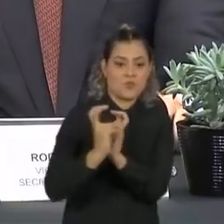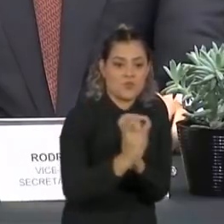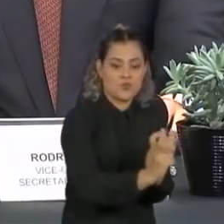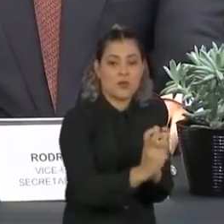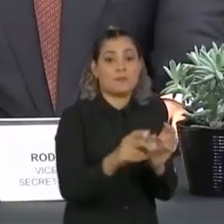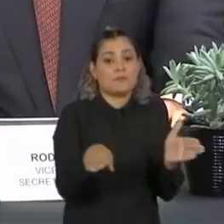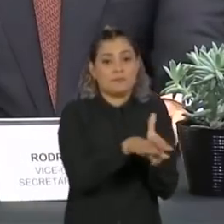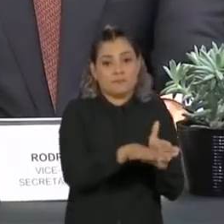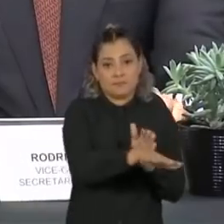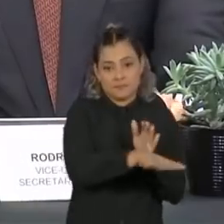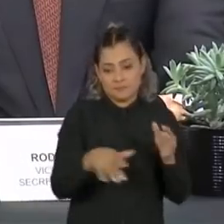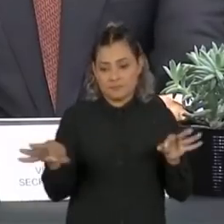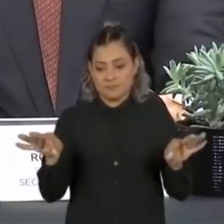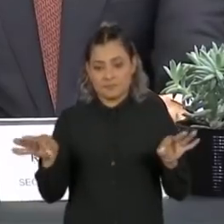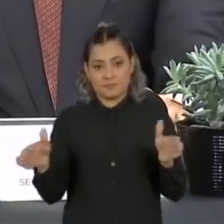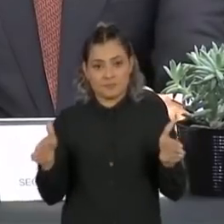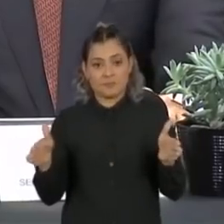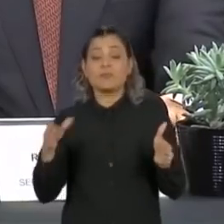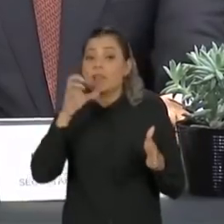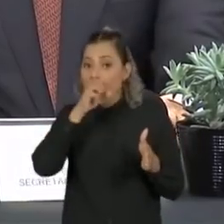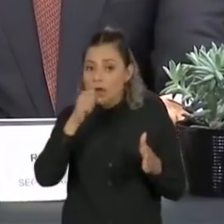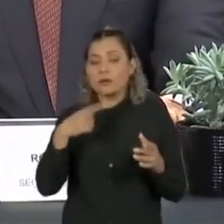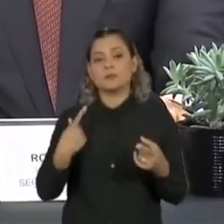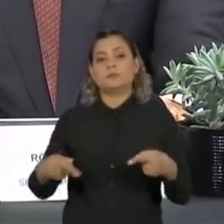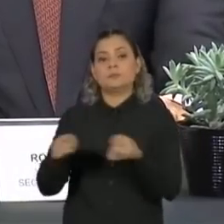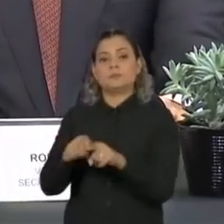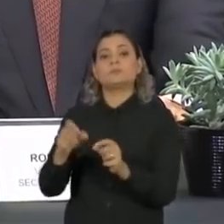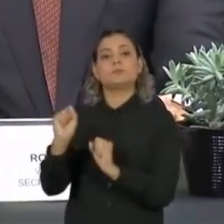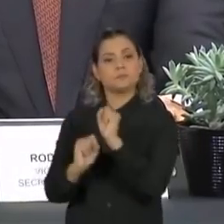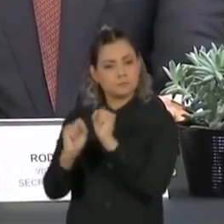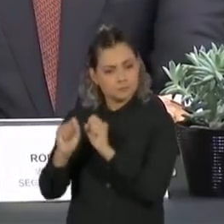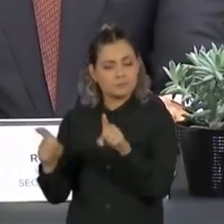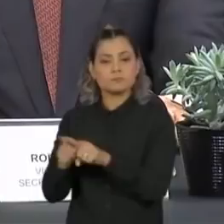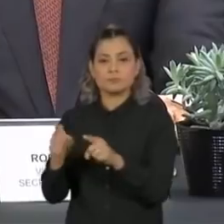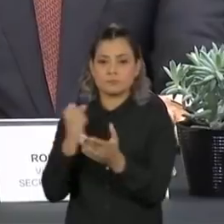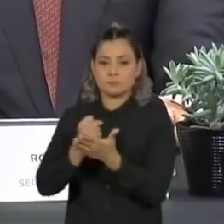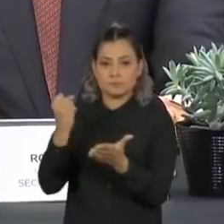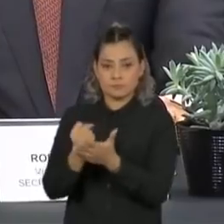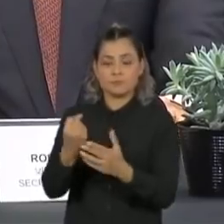cessão assinado entre a concessionária MOV São Paulo e a